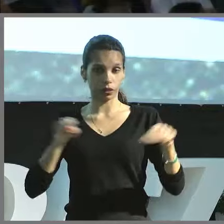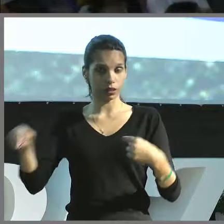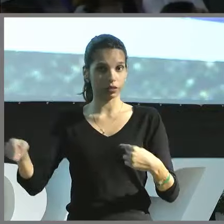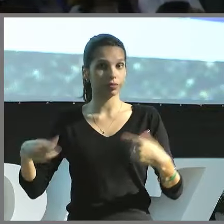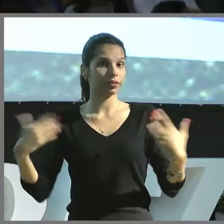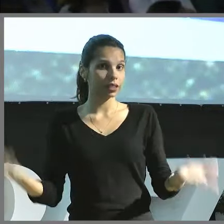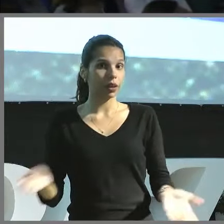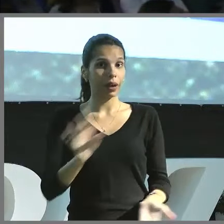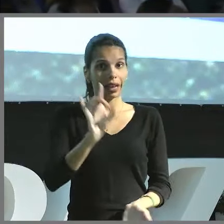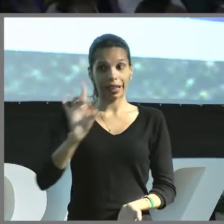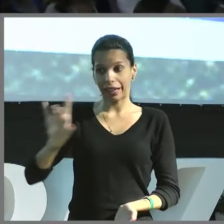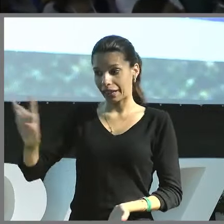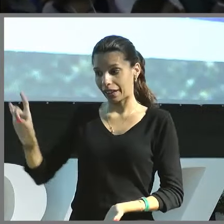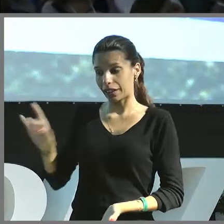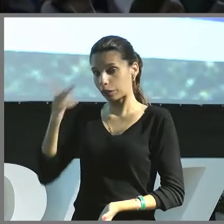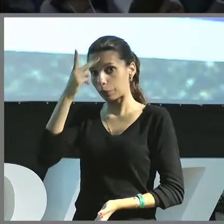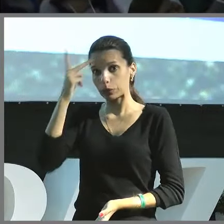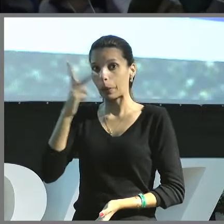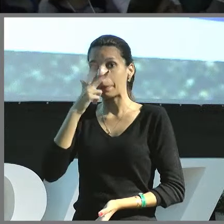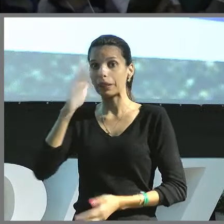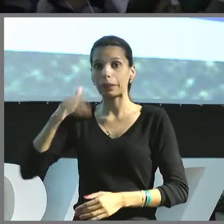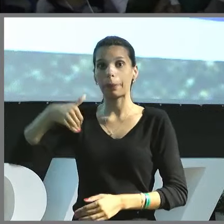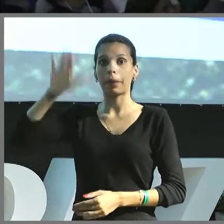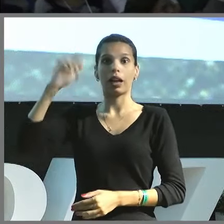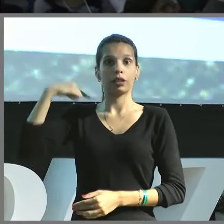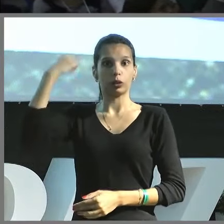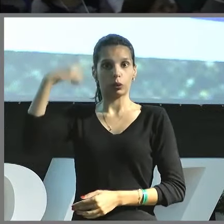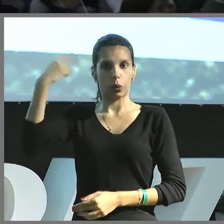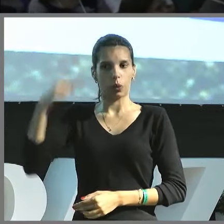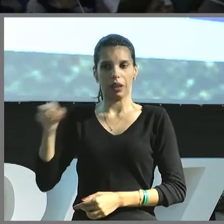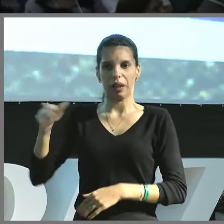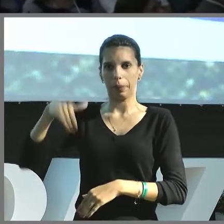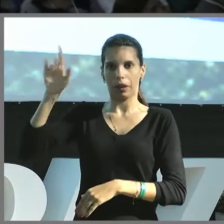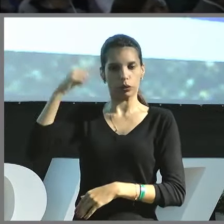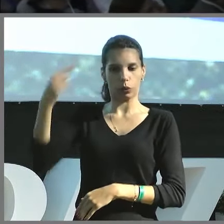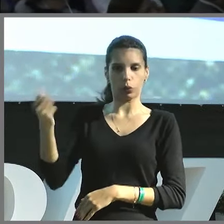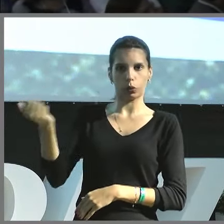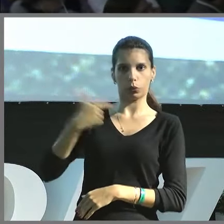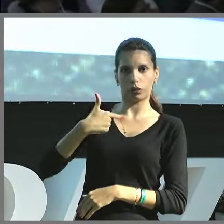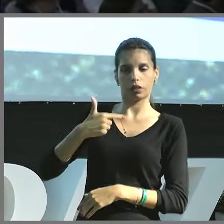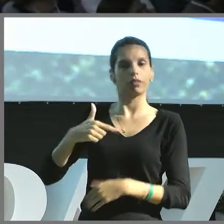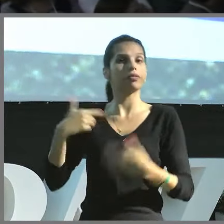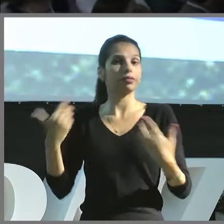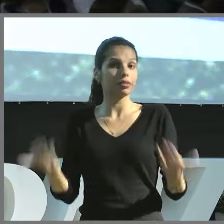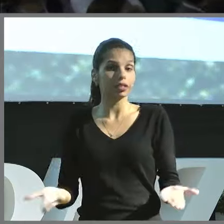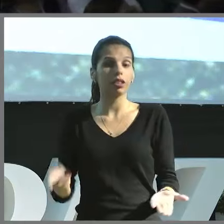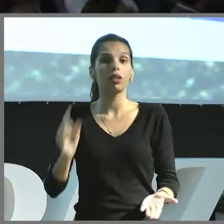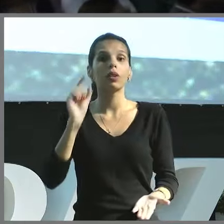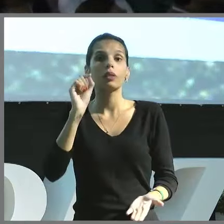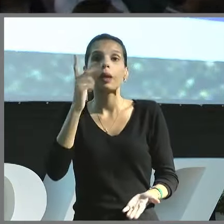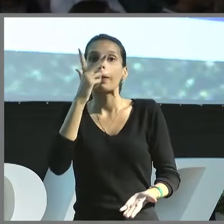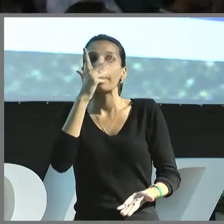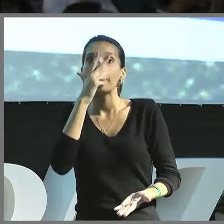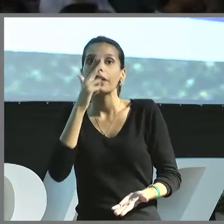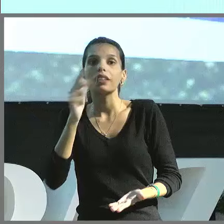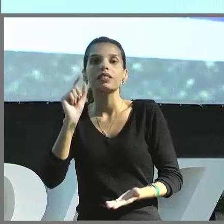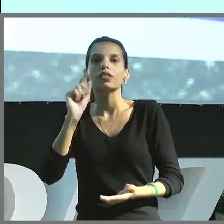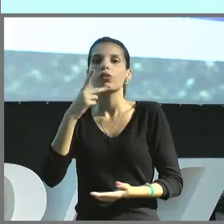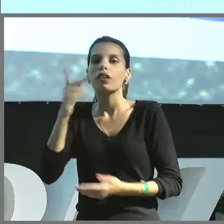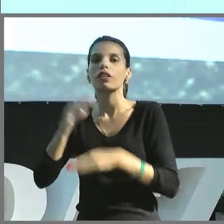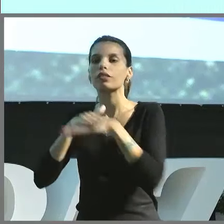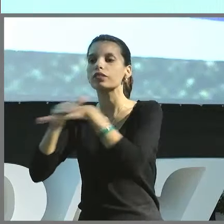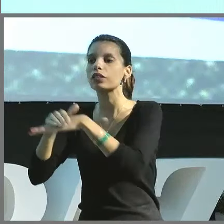E cada um é mais louco do que o outro, porque não abre espaço para um diálogo, um cumprimento. Mal dizem bom dia, boa tarde ou boa